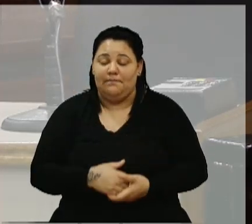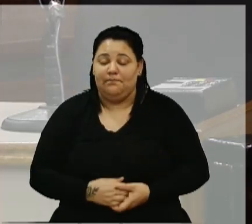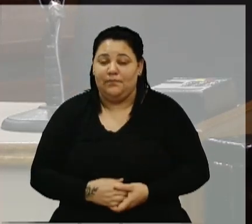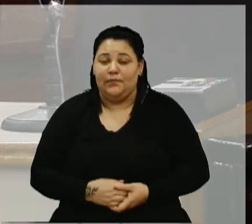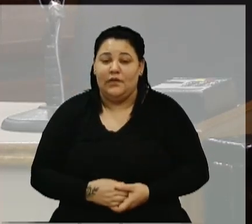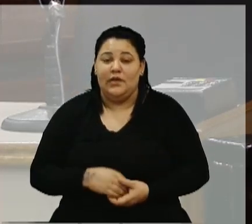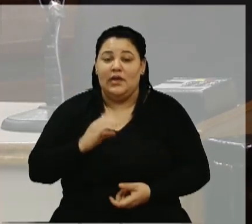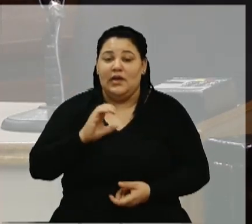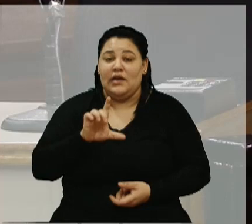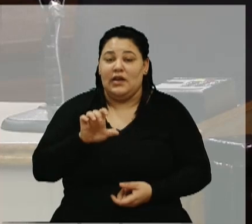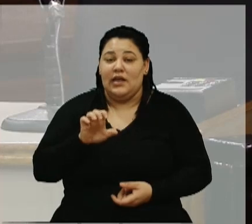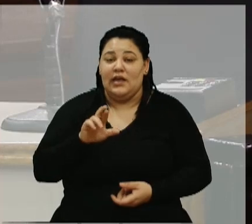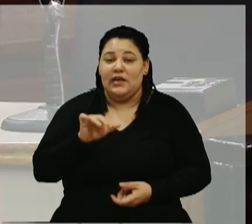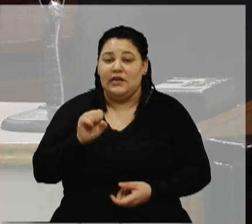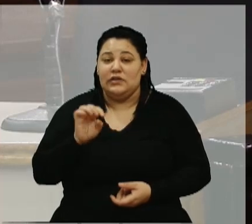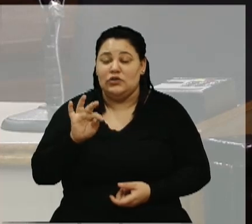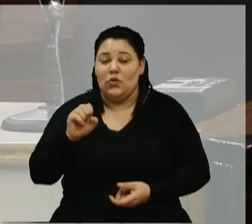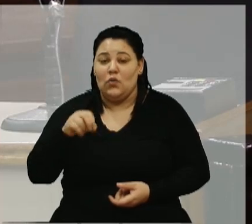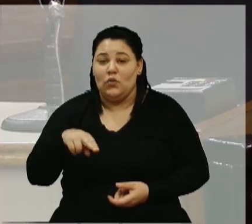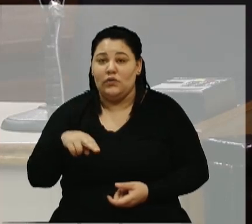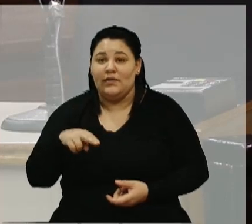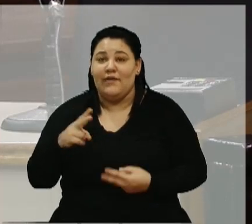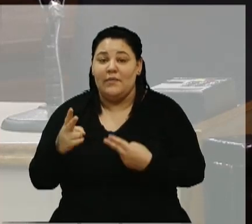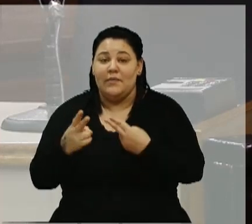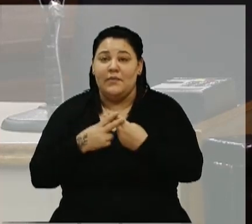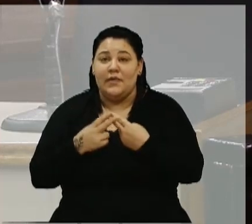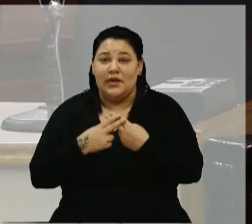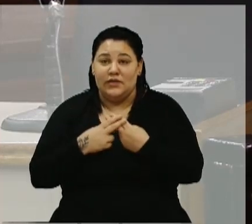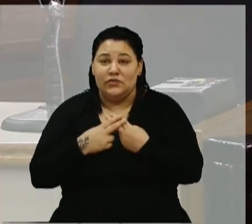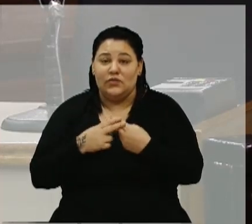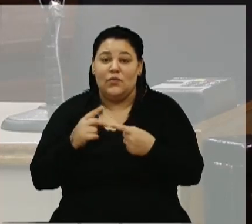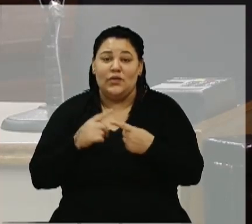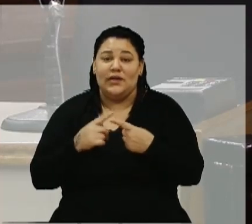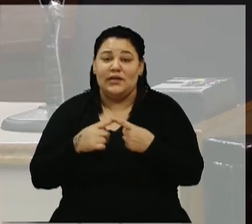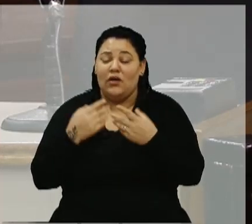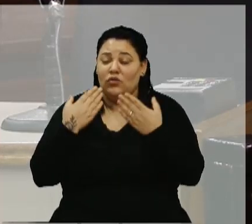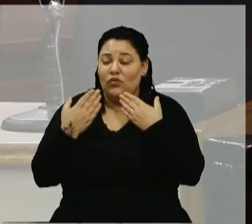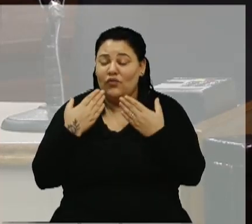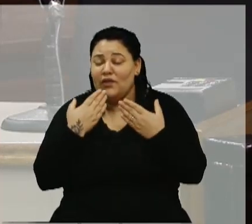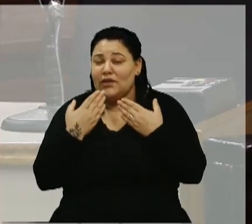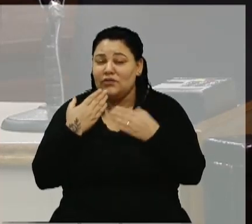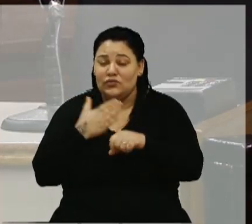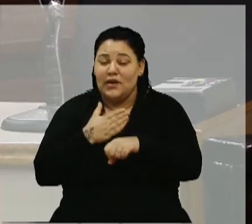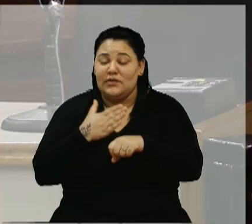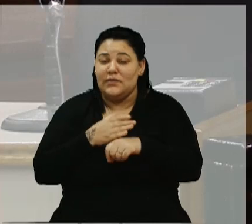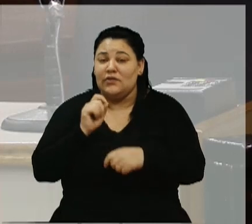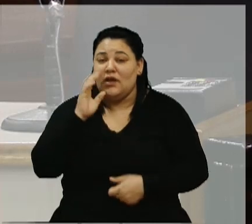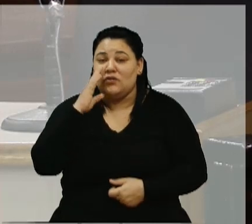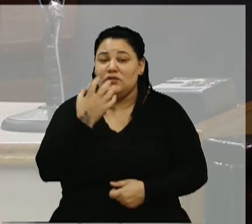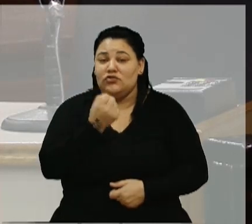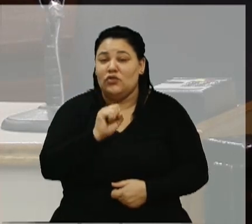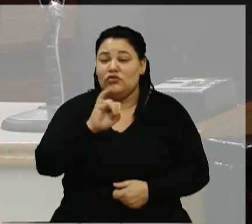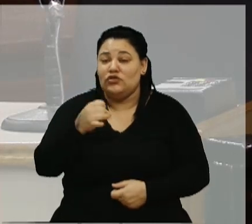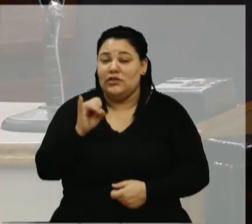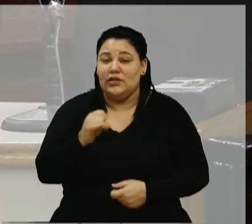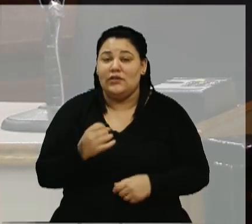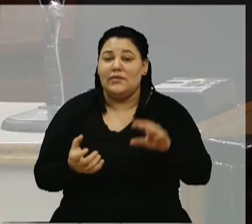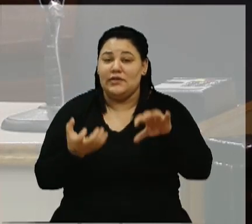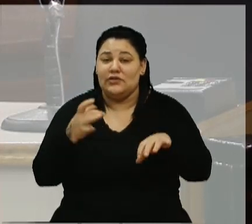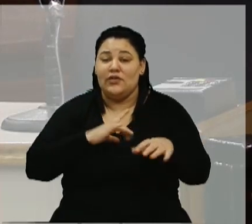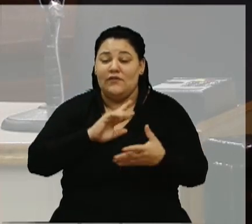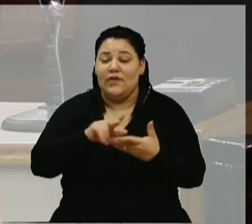estava preso por suspeita de envolvimento nos atos do dia 8 de janeiro, em Brasília. Tinha diversas comorbidades,